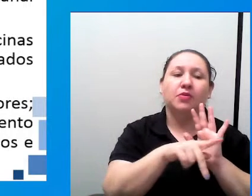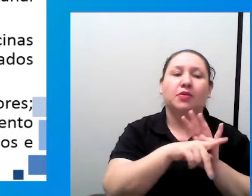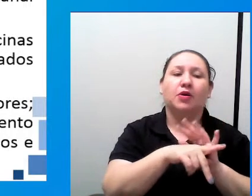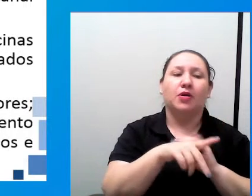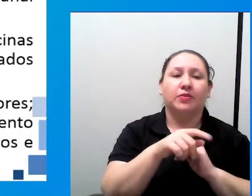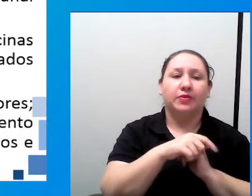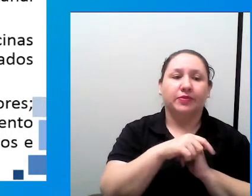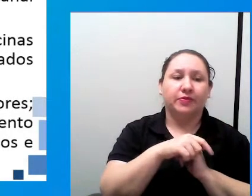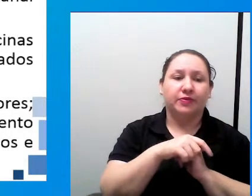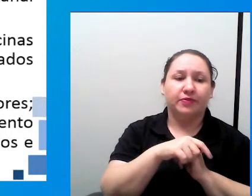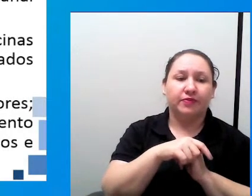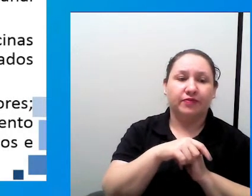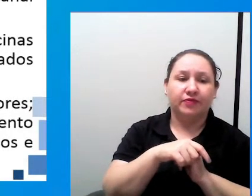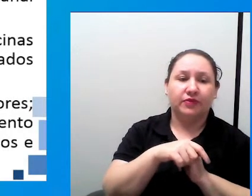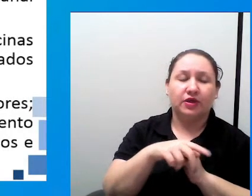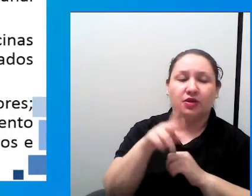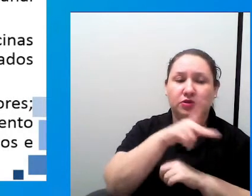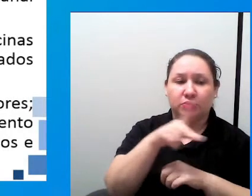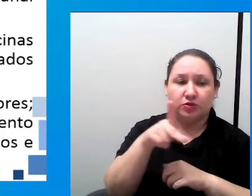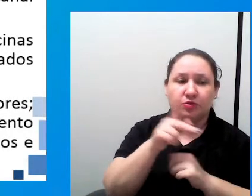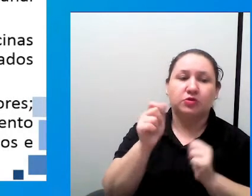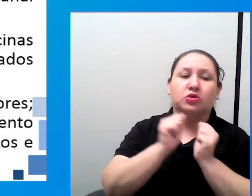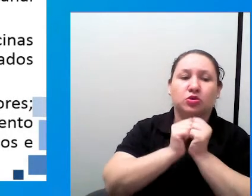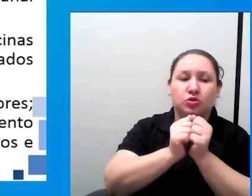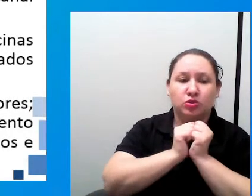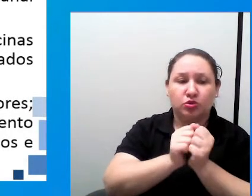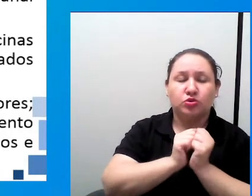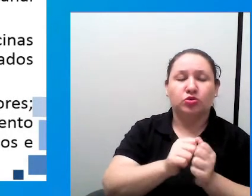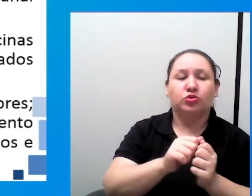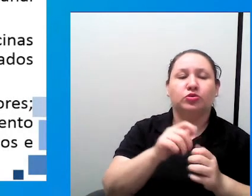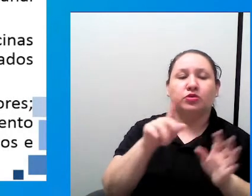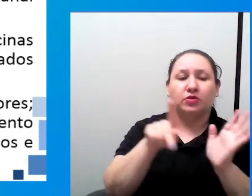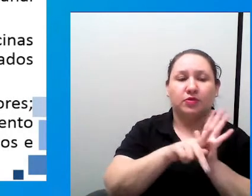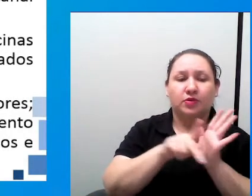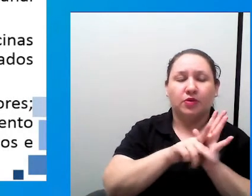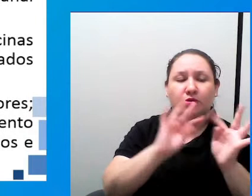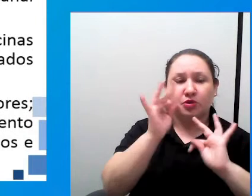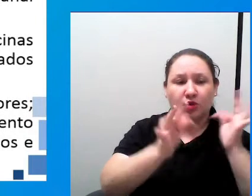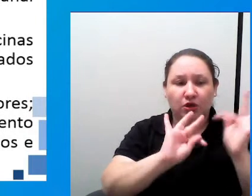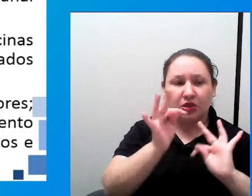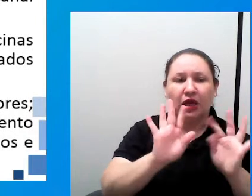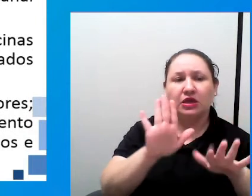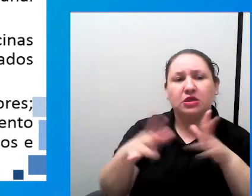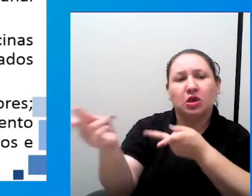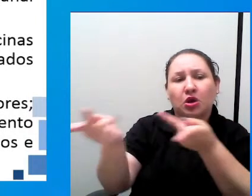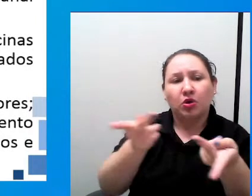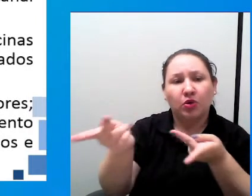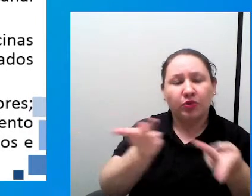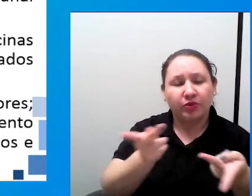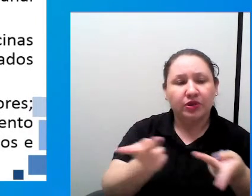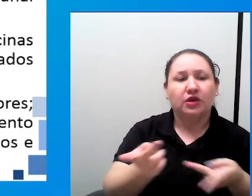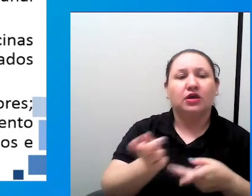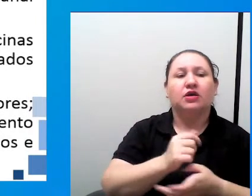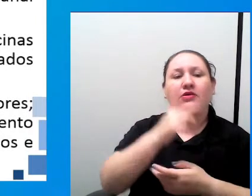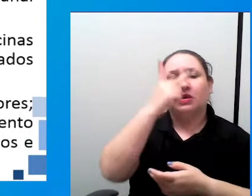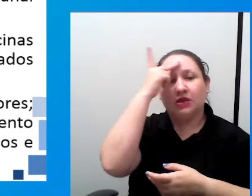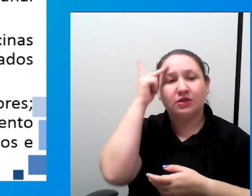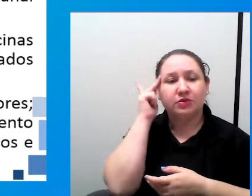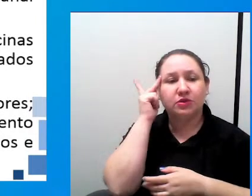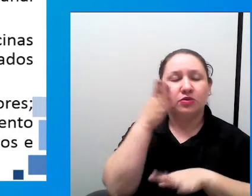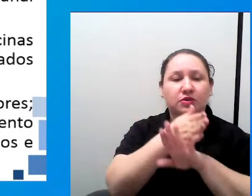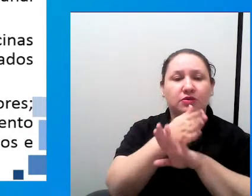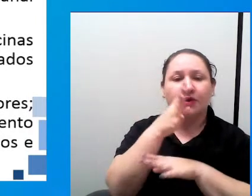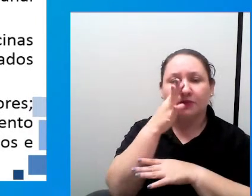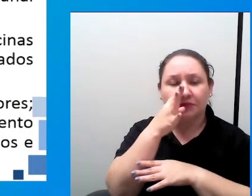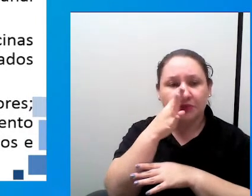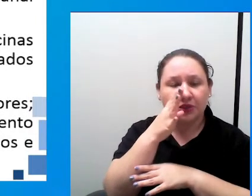formando, né? Assim, para os profissionais da carreira de TI. Então, geralmente, a gente traz convidados, tá, e faz outras atividades